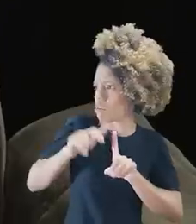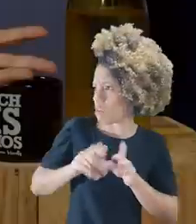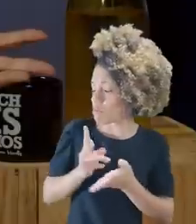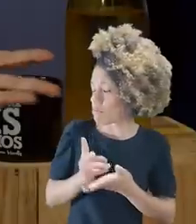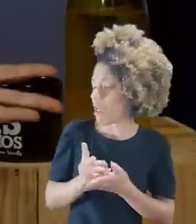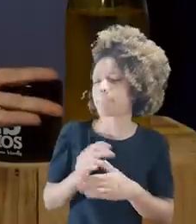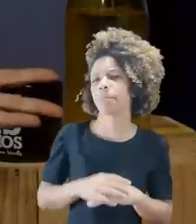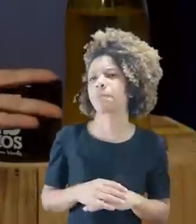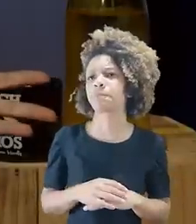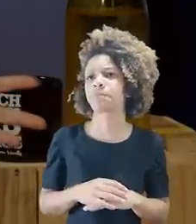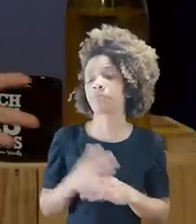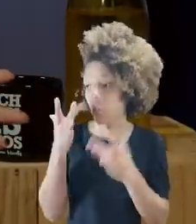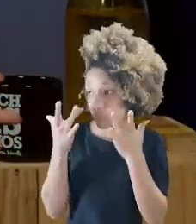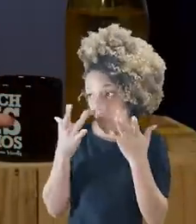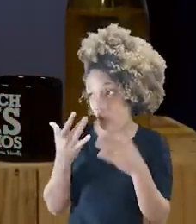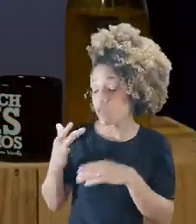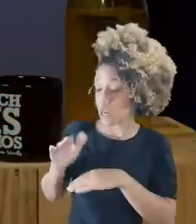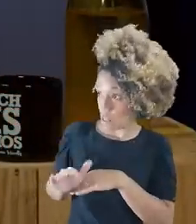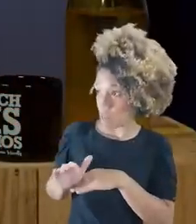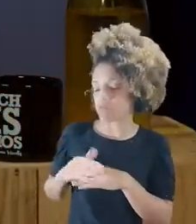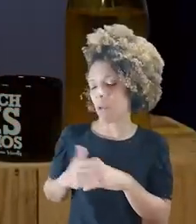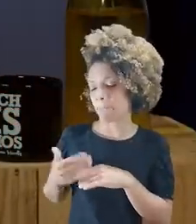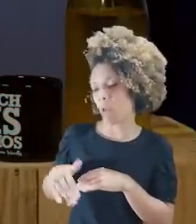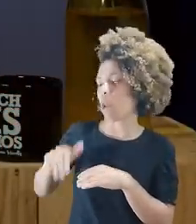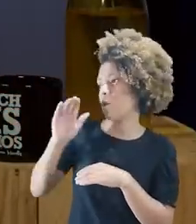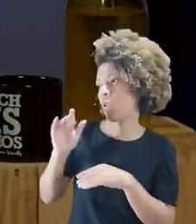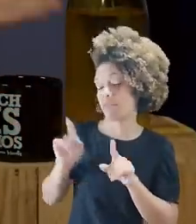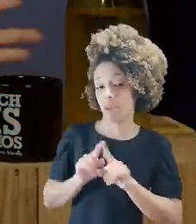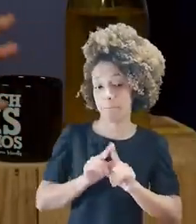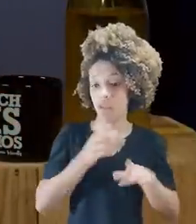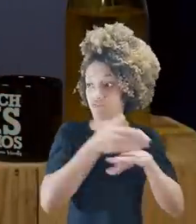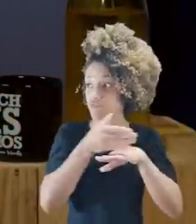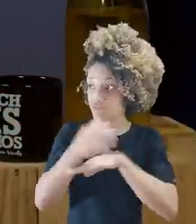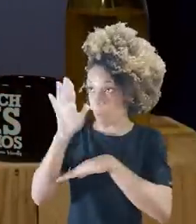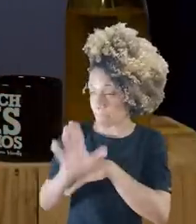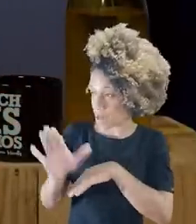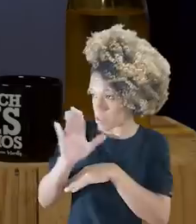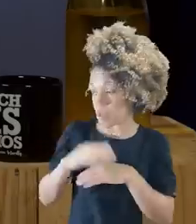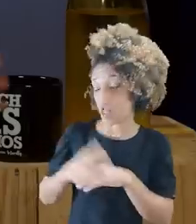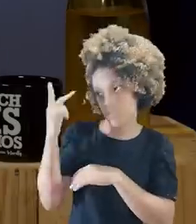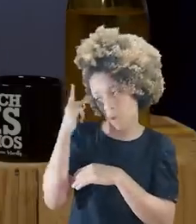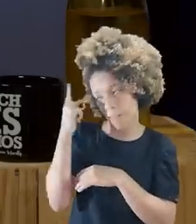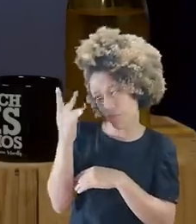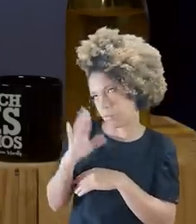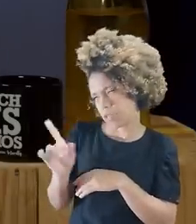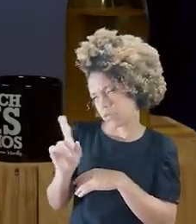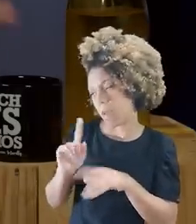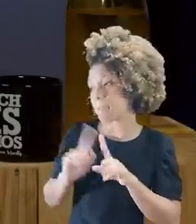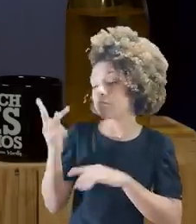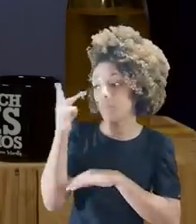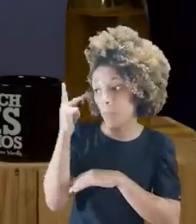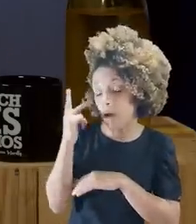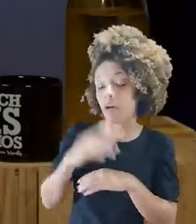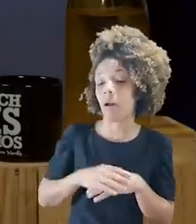sempre fiz eh teatro desde criança eh em cartaz em vários teatros do Brasil que eu de São Paulo quer dizer de Brasil não de